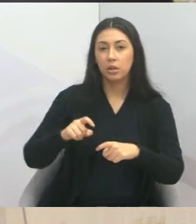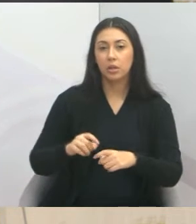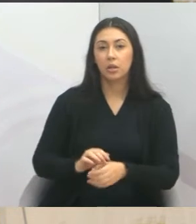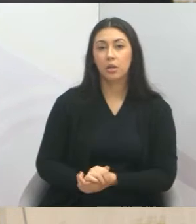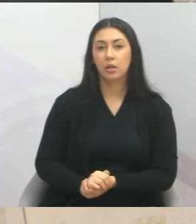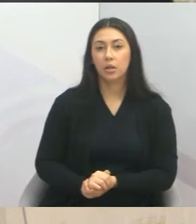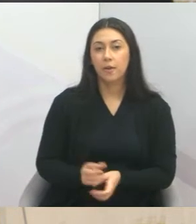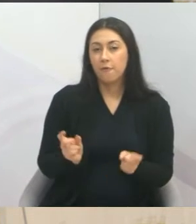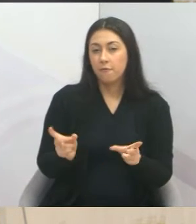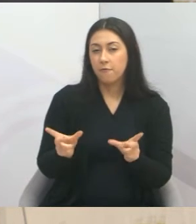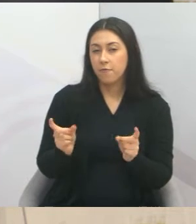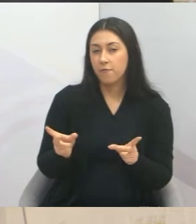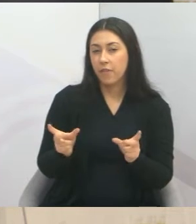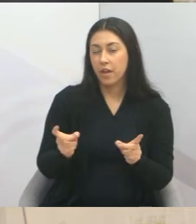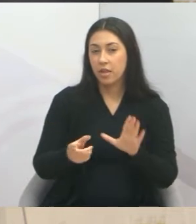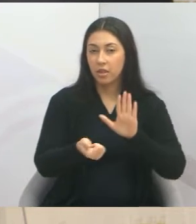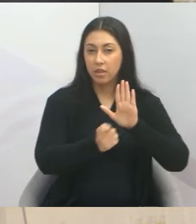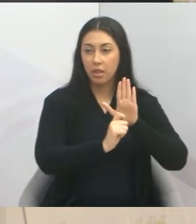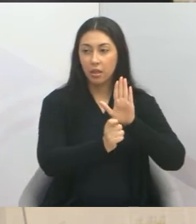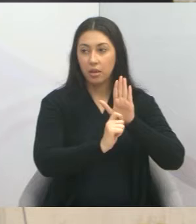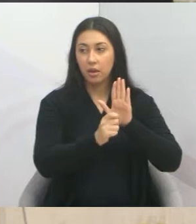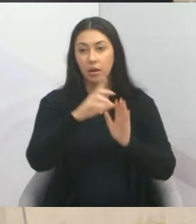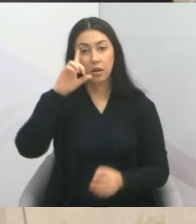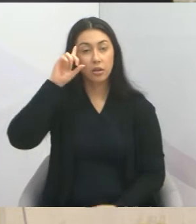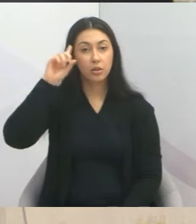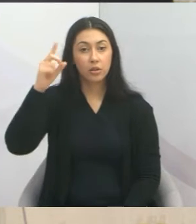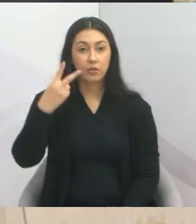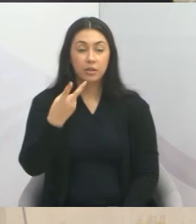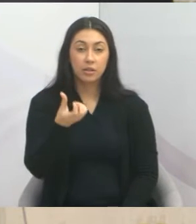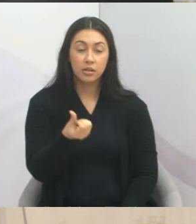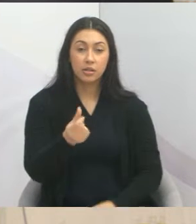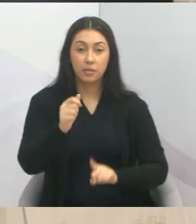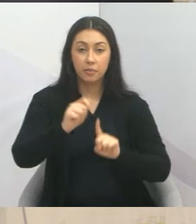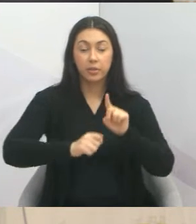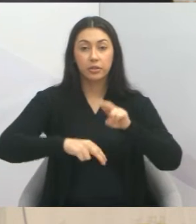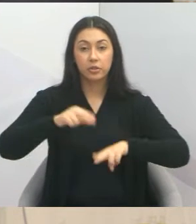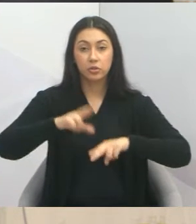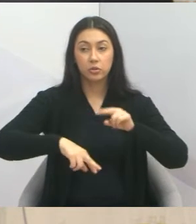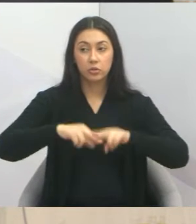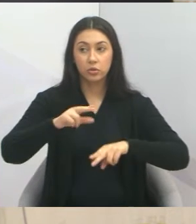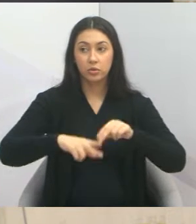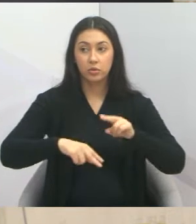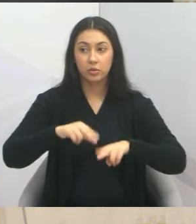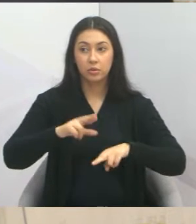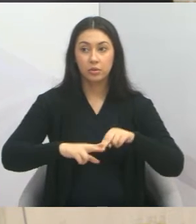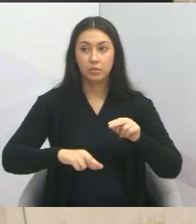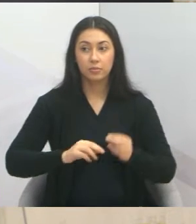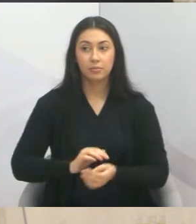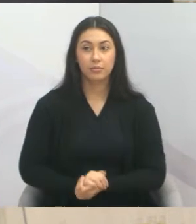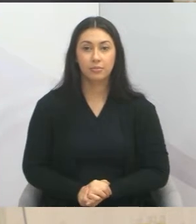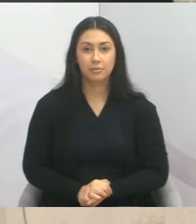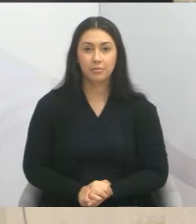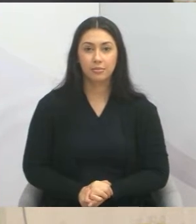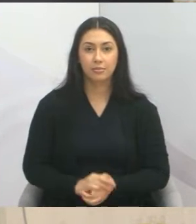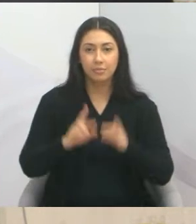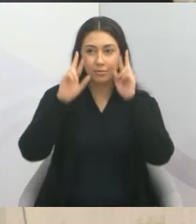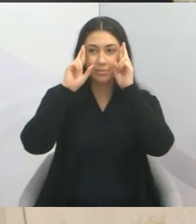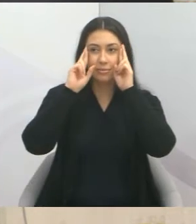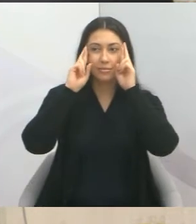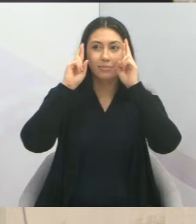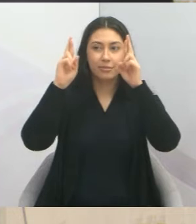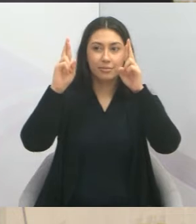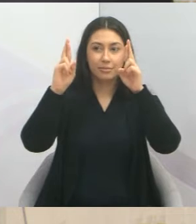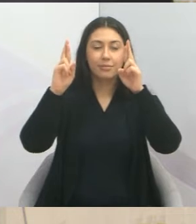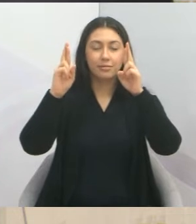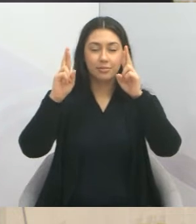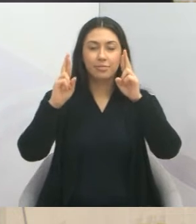e drogas 26 Junho feito se esse registro respeitosamente requeremos apresenta dessa